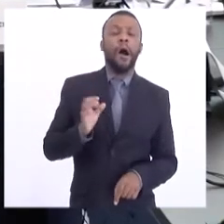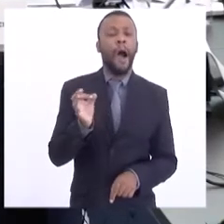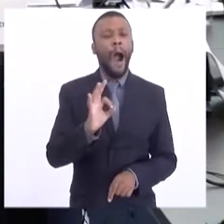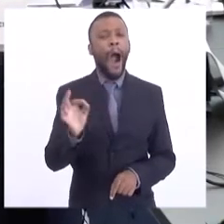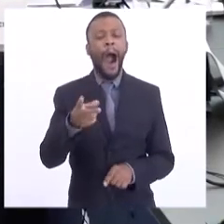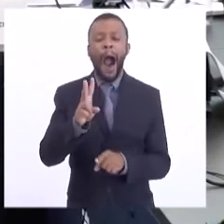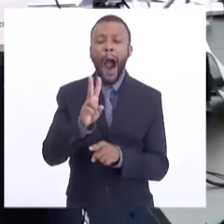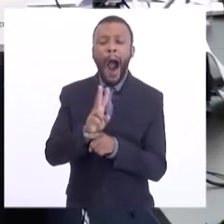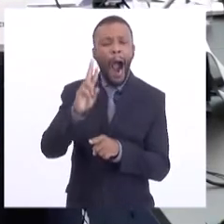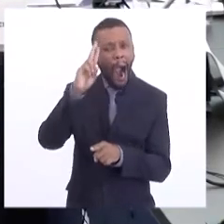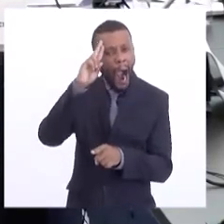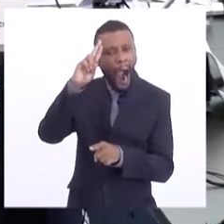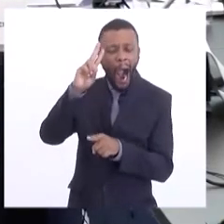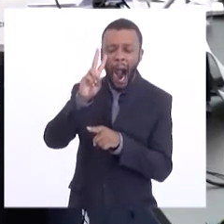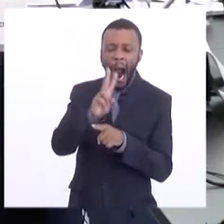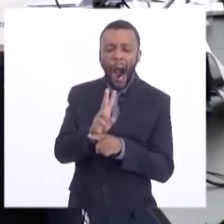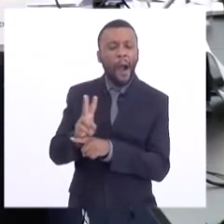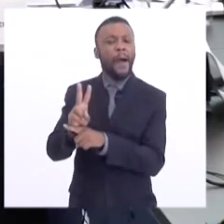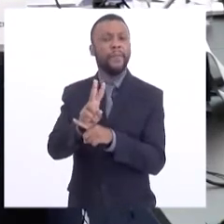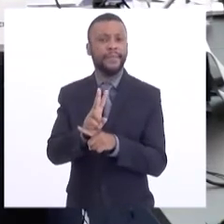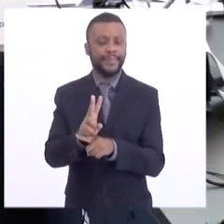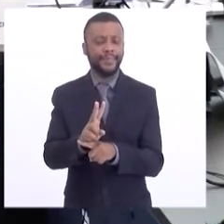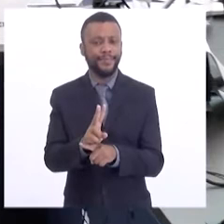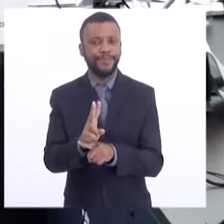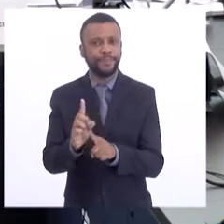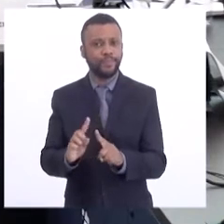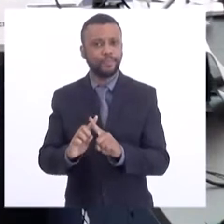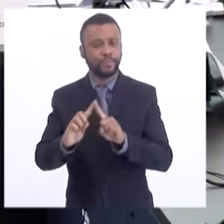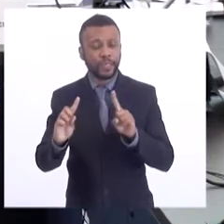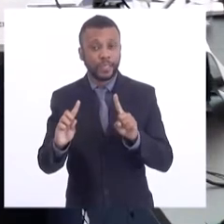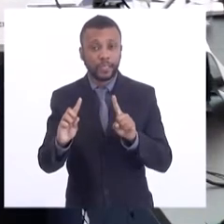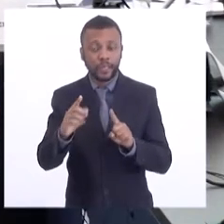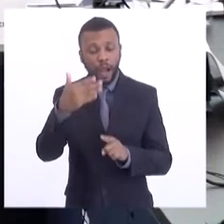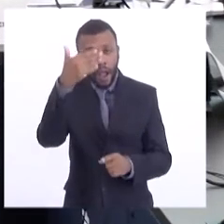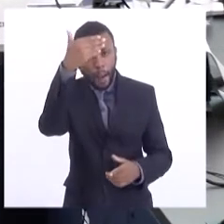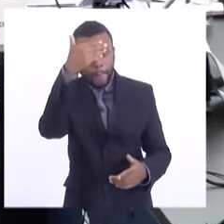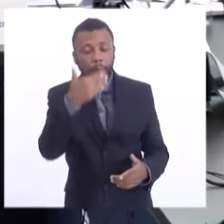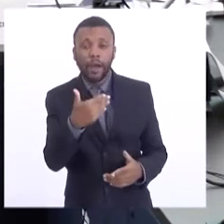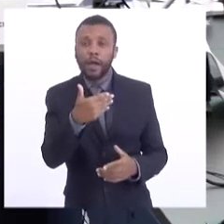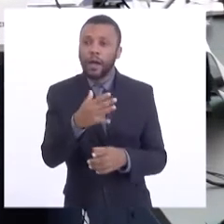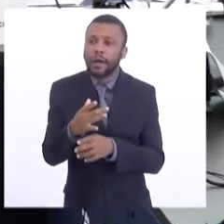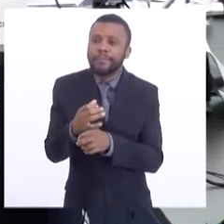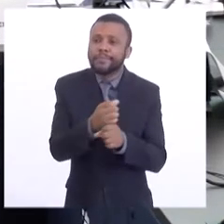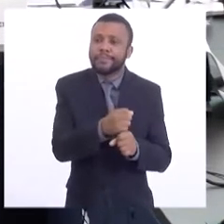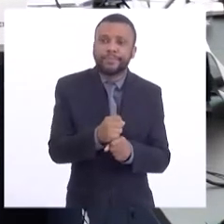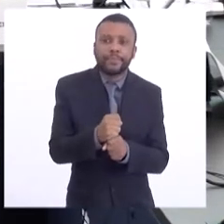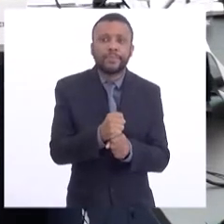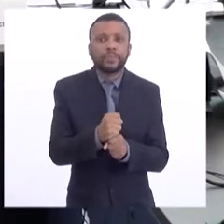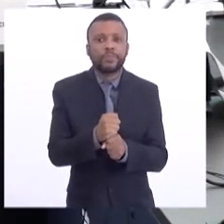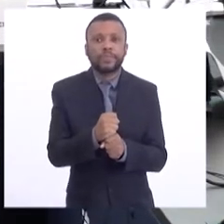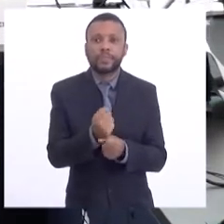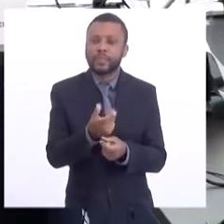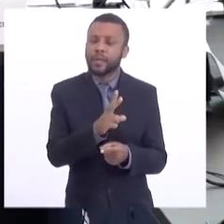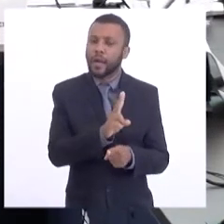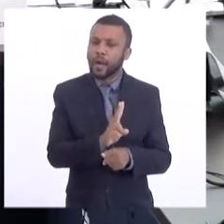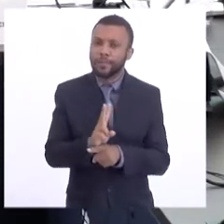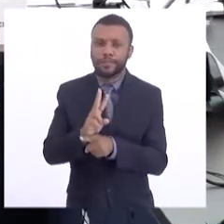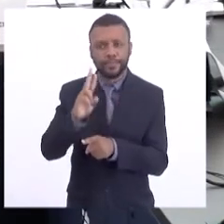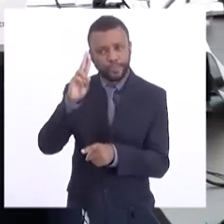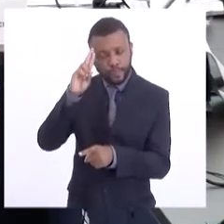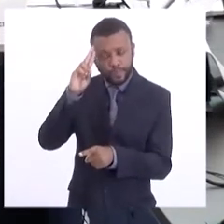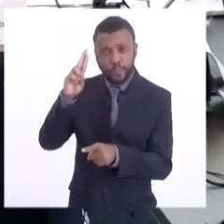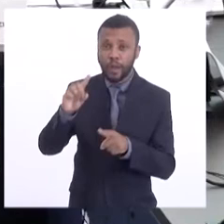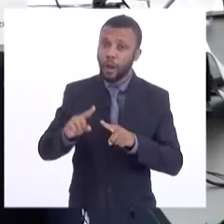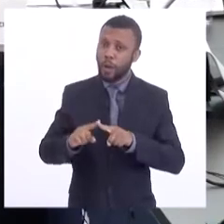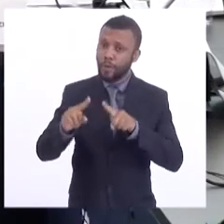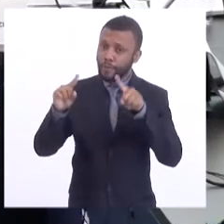supervisão mas que até a testa fatura da supervisora é um